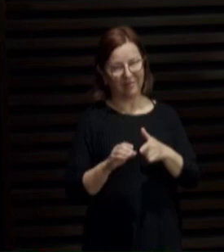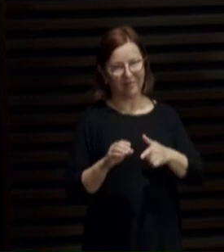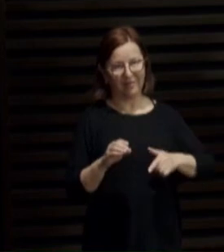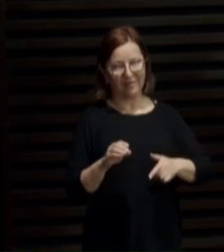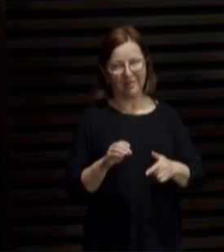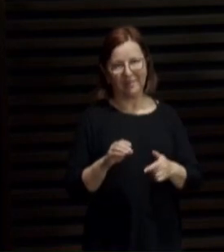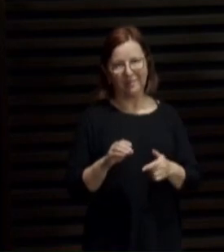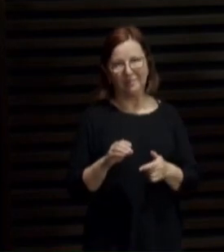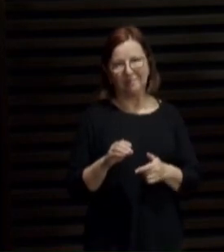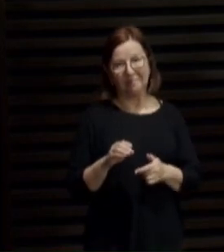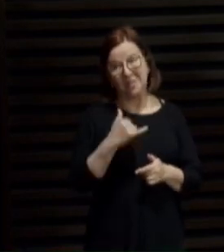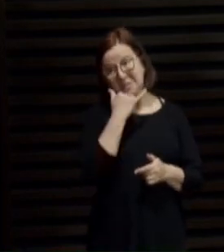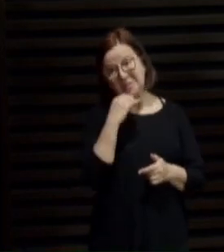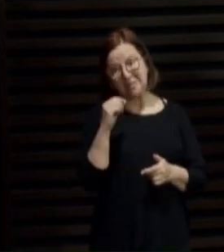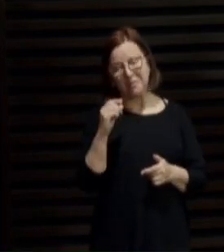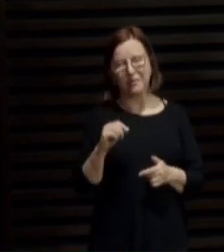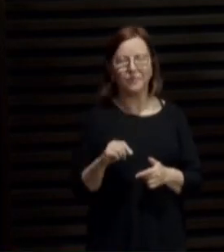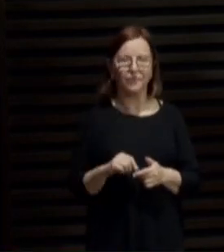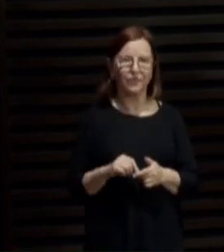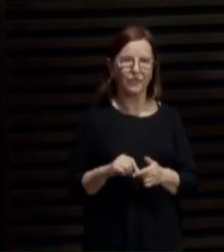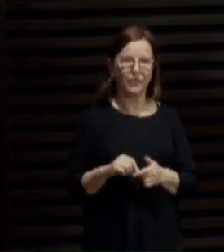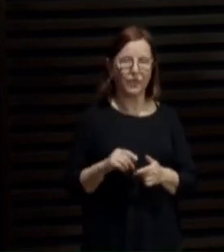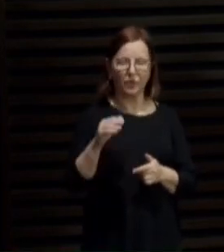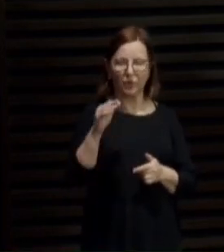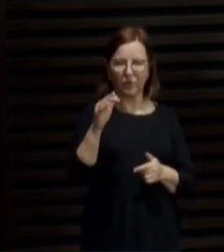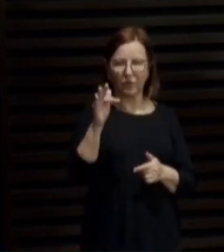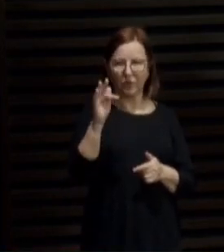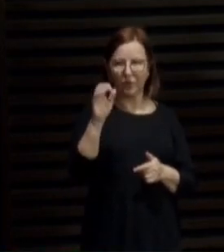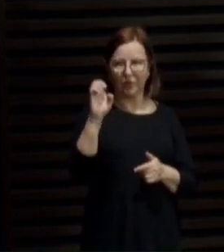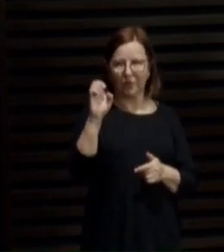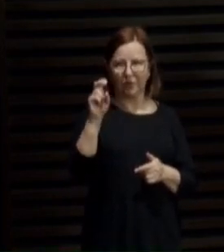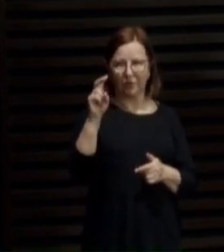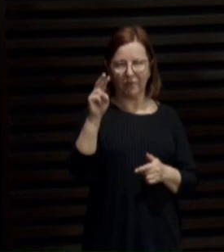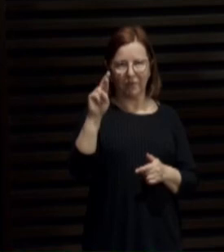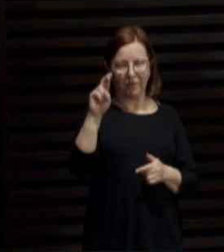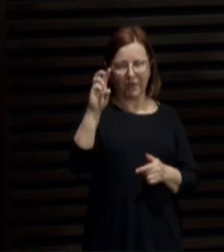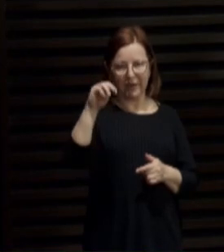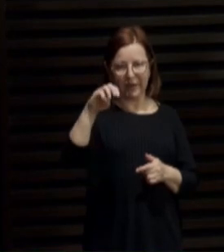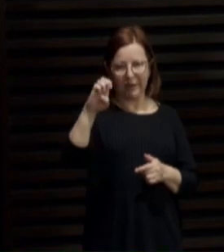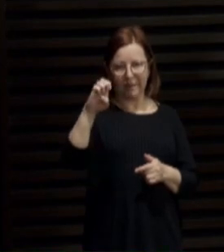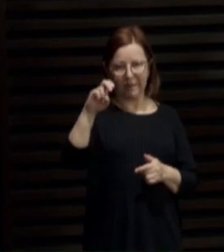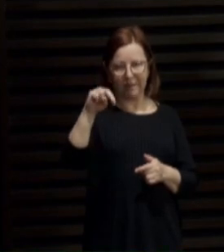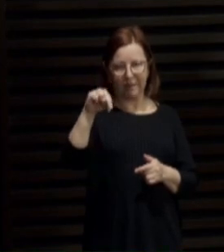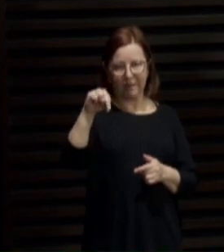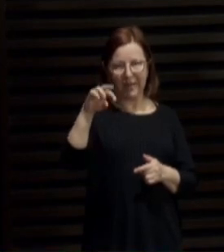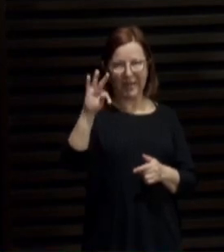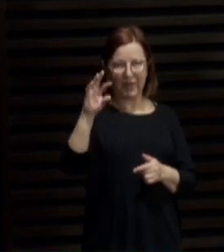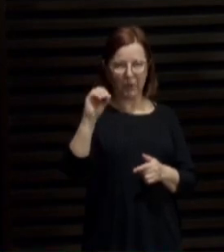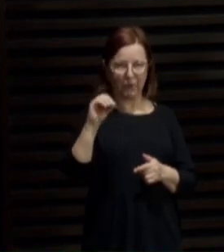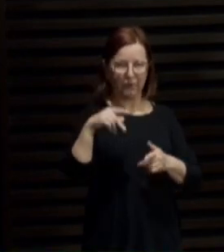massa. O fermento aqui é um retrato do pecado moral. O apóstolo